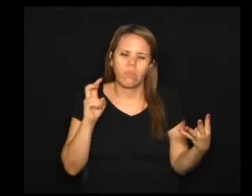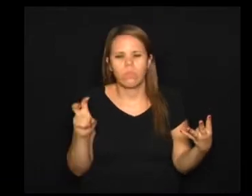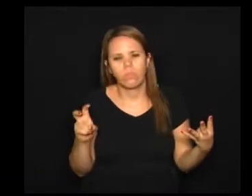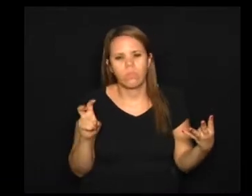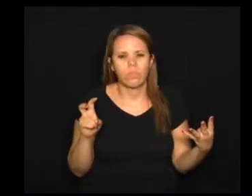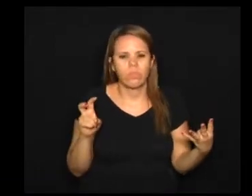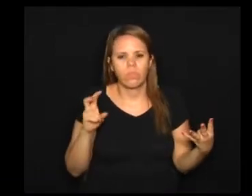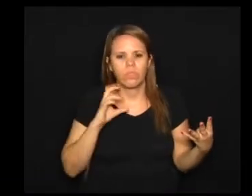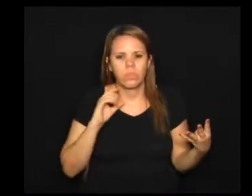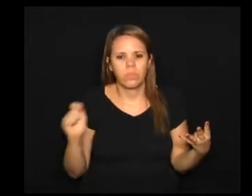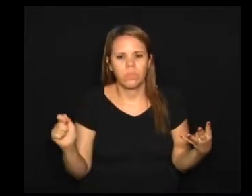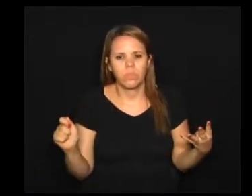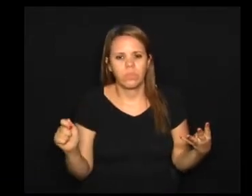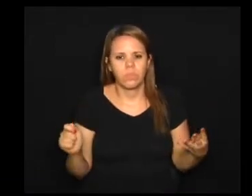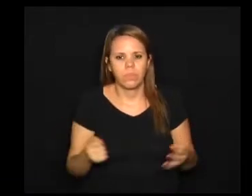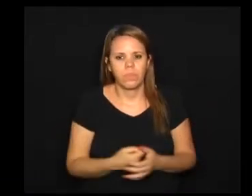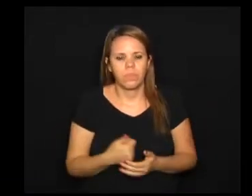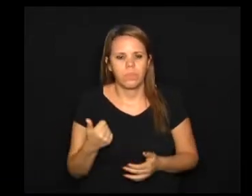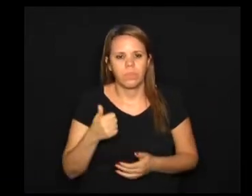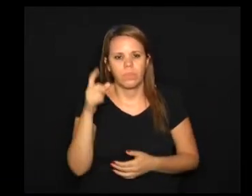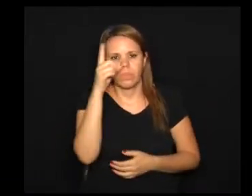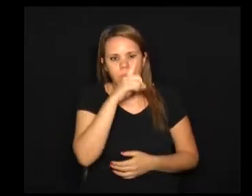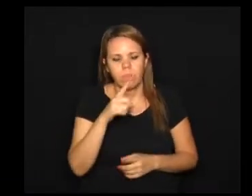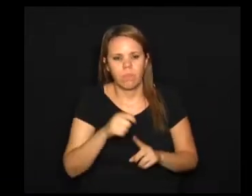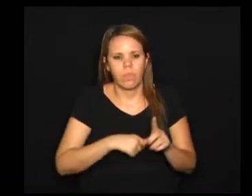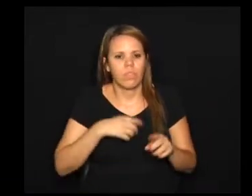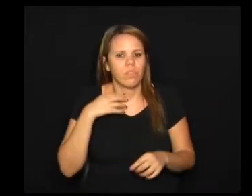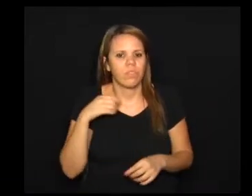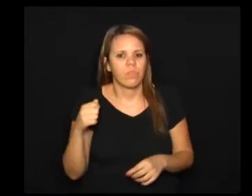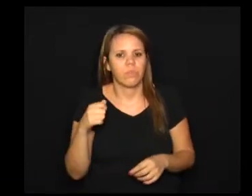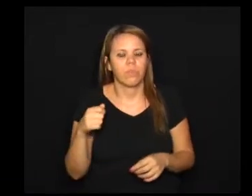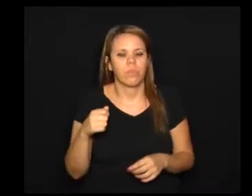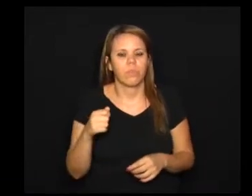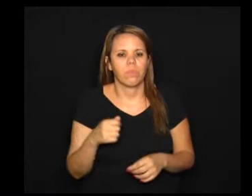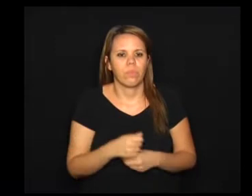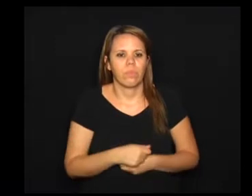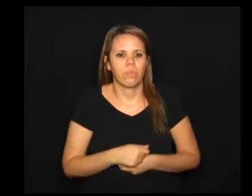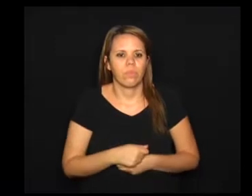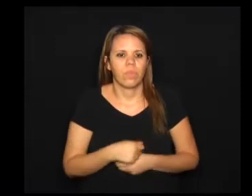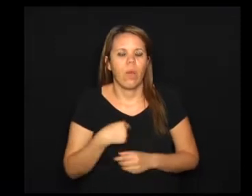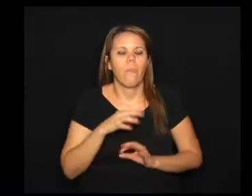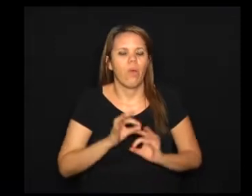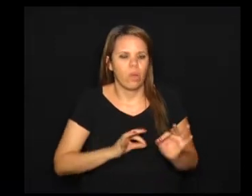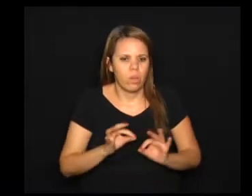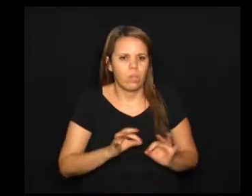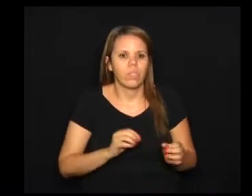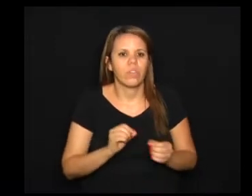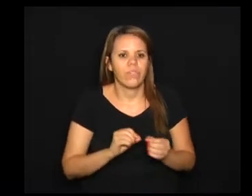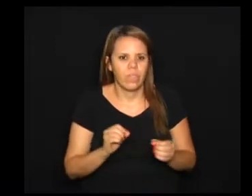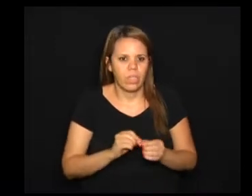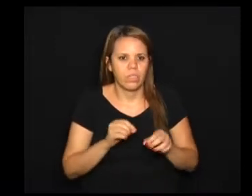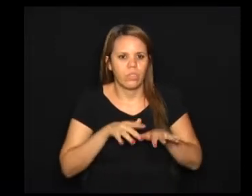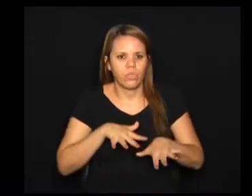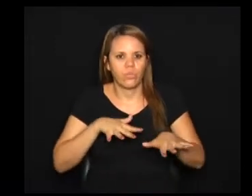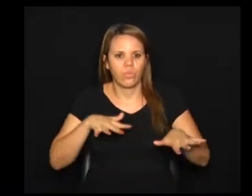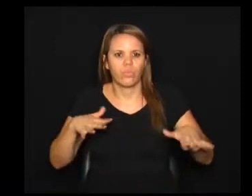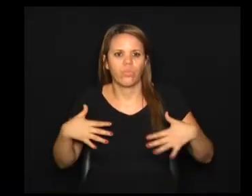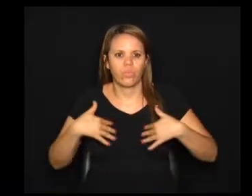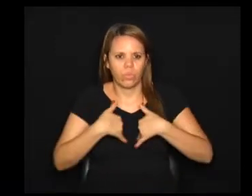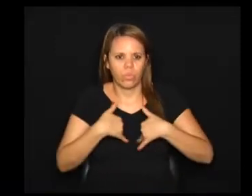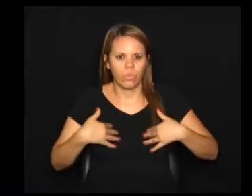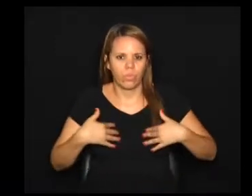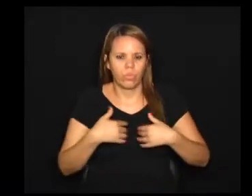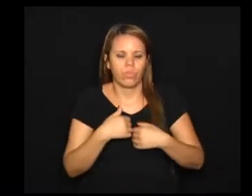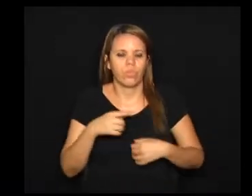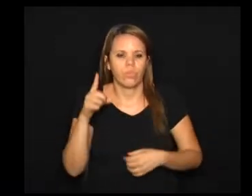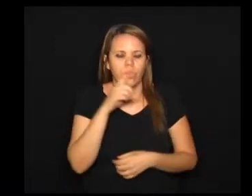acho que dia 5 de abril, é o primeiro domingo de abril, né? Nós estamos já nos organizando para fazer a caminhada do autismo